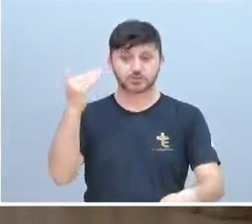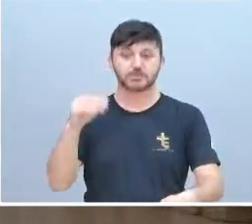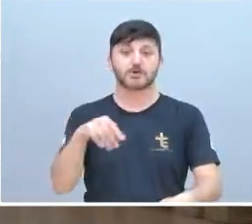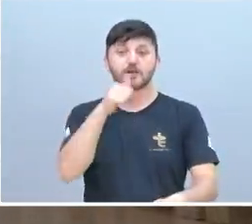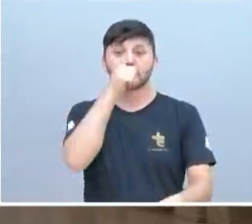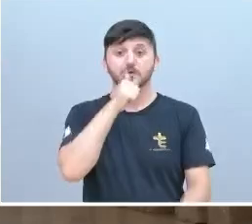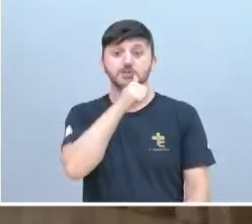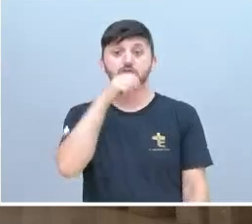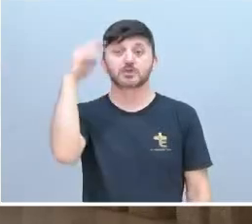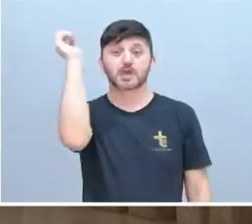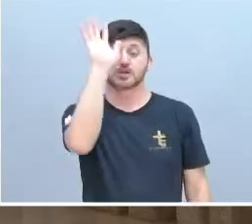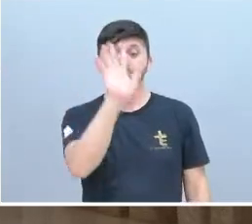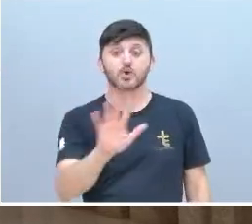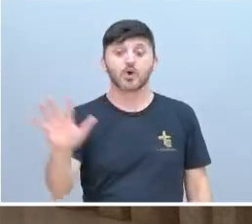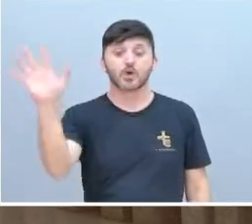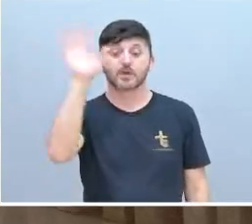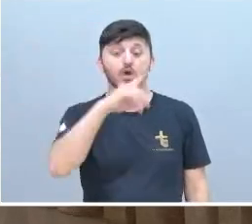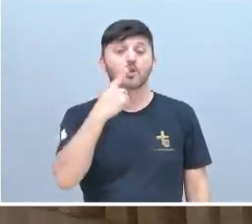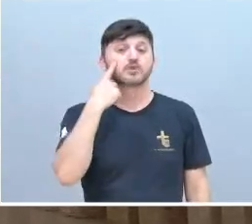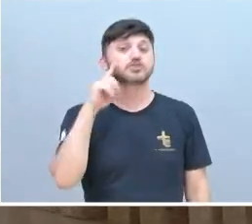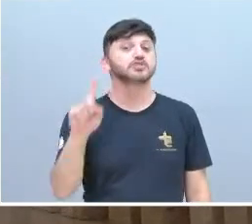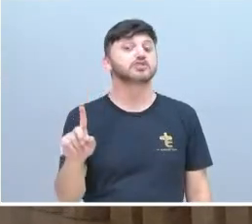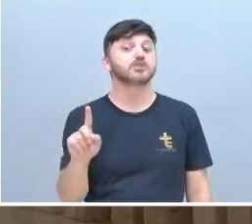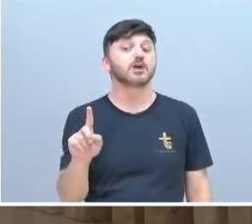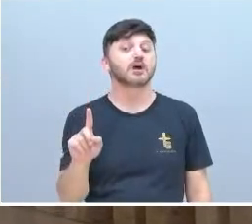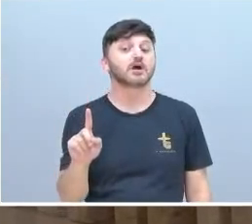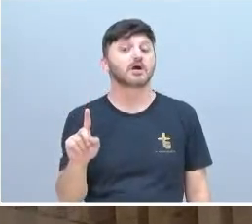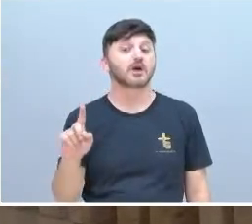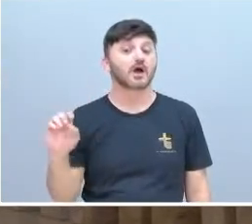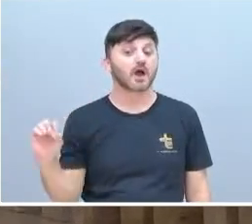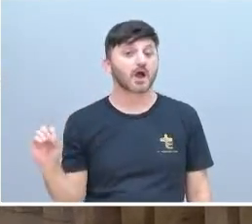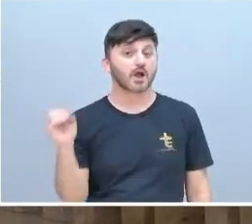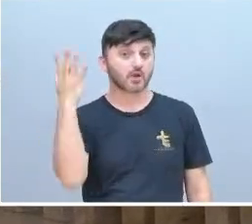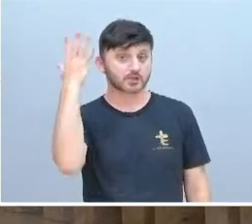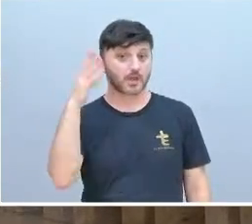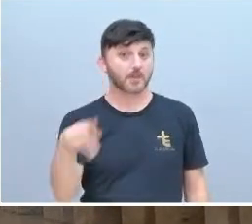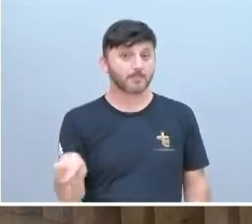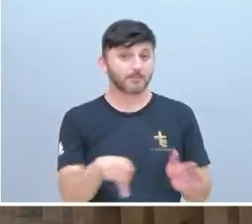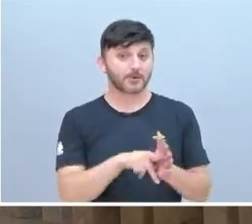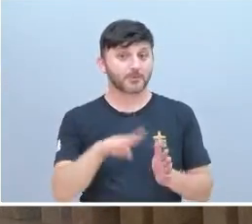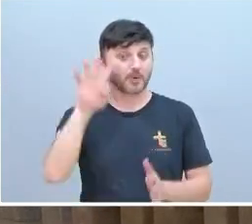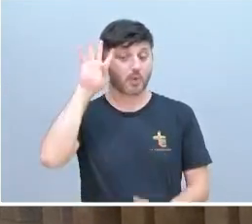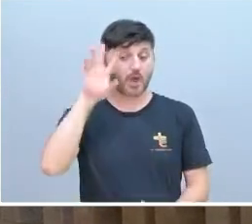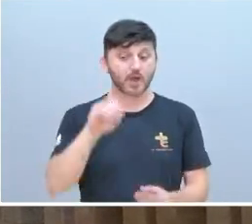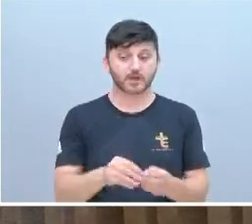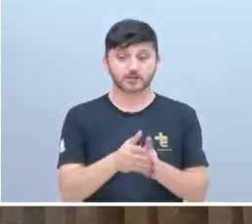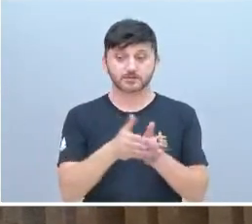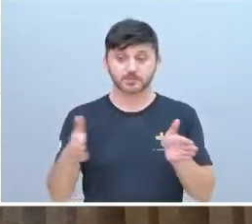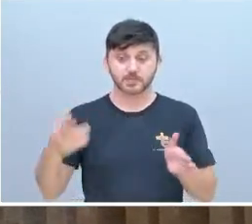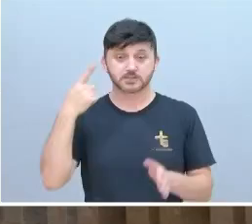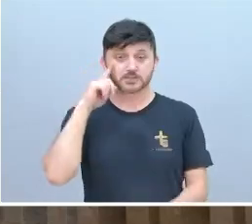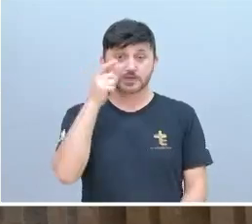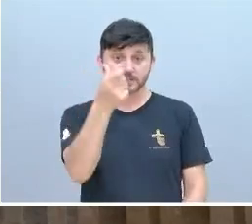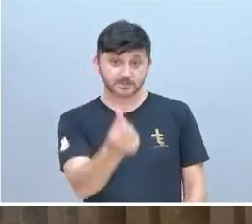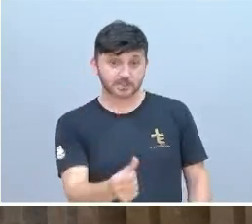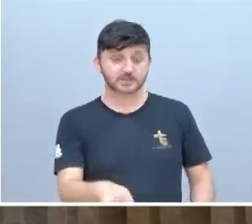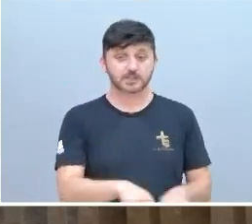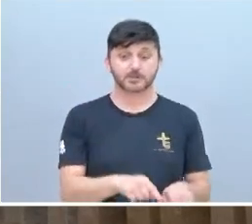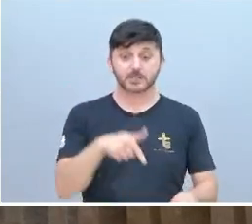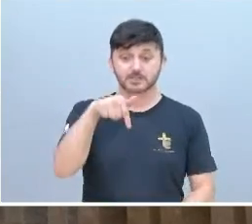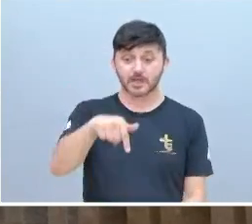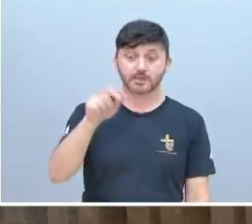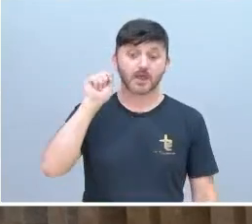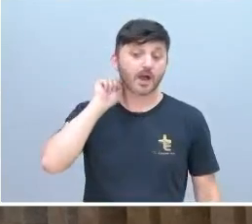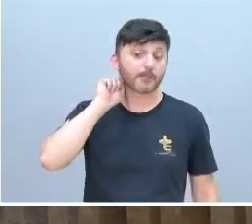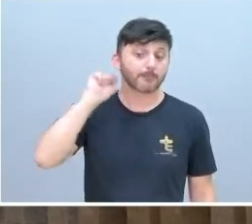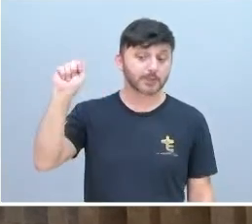nacional, estará acontecendo e ele segue o calendário da quaresma, dia 6 e 7 de